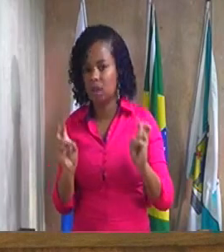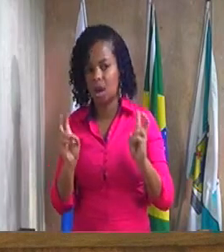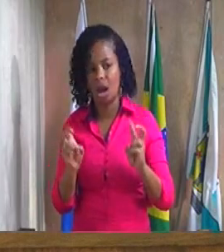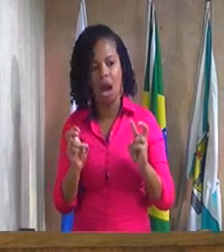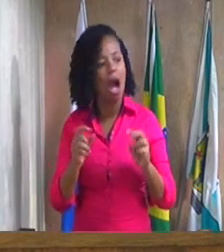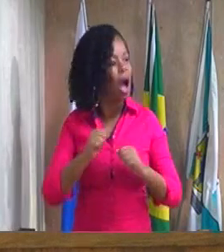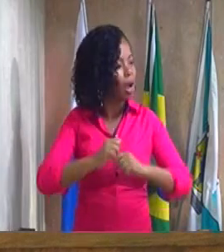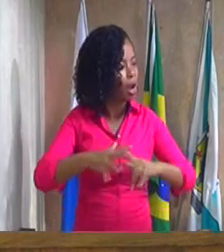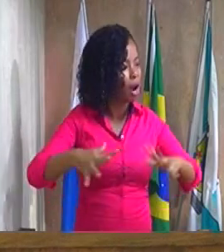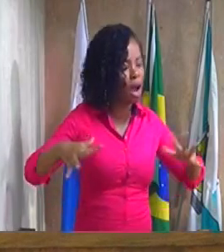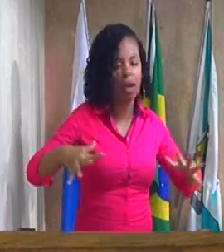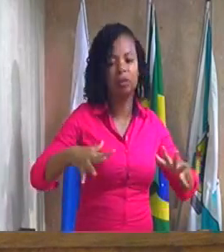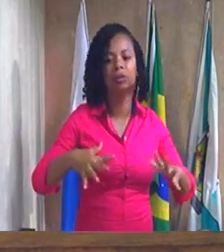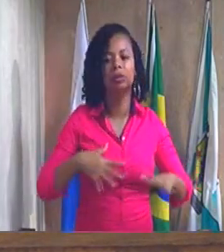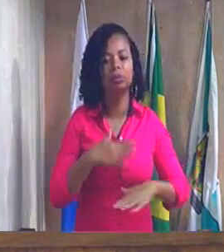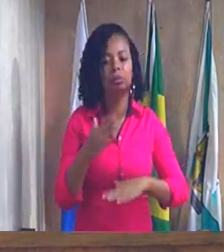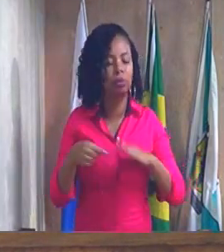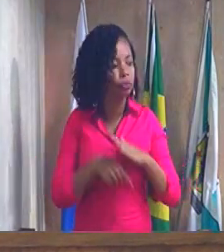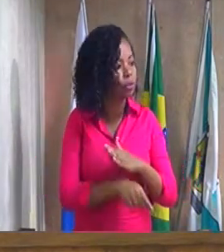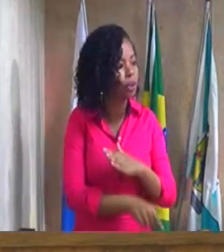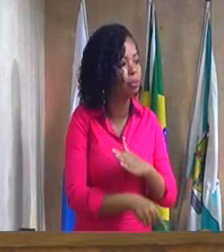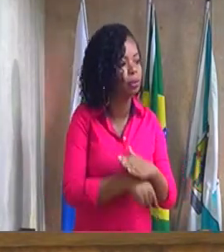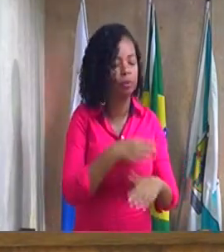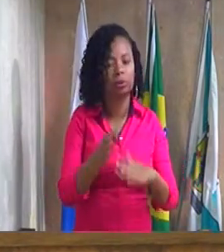plenário, na sua plenitude, dá